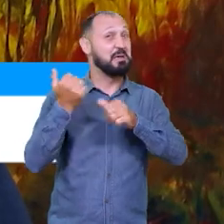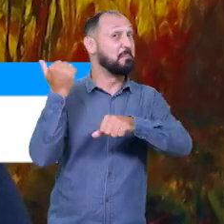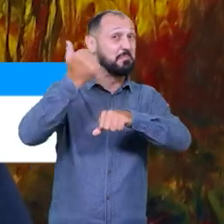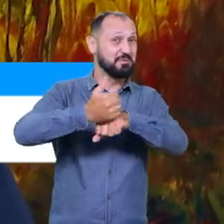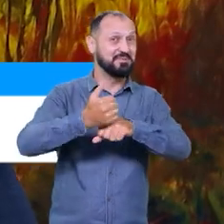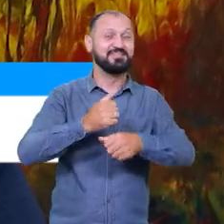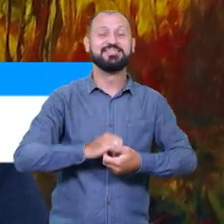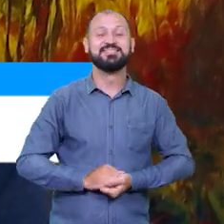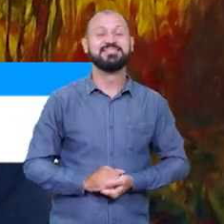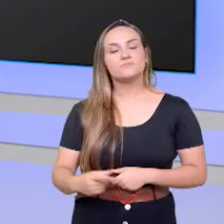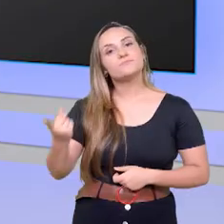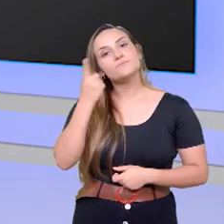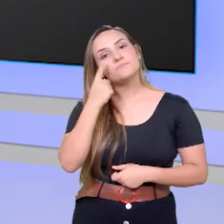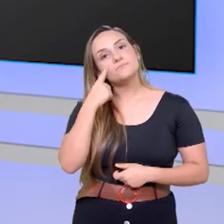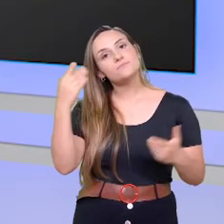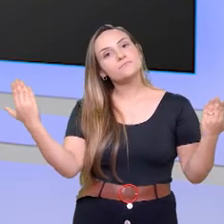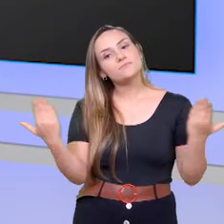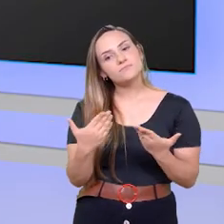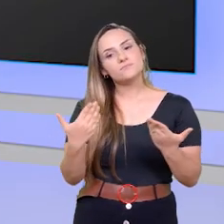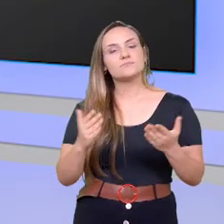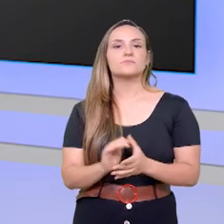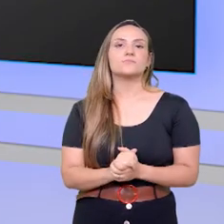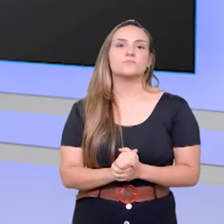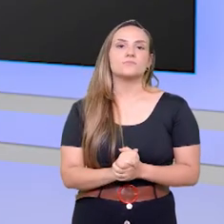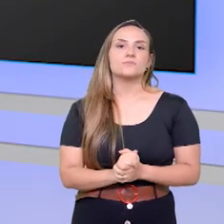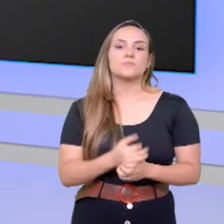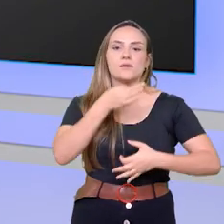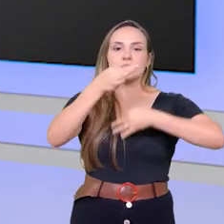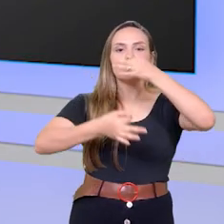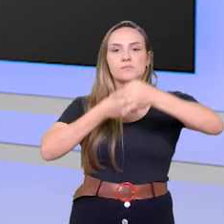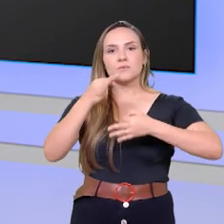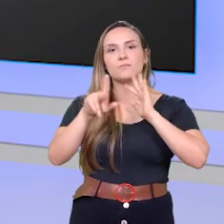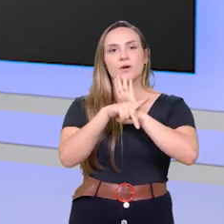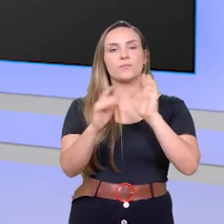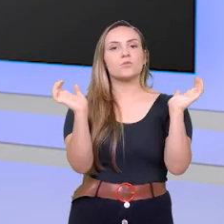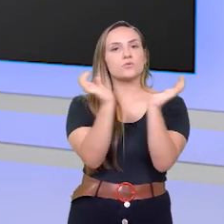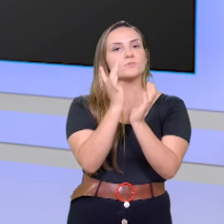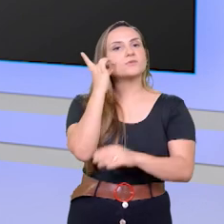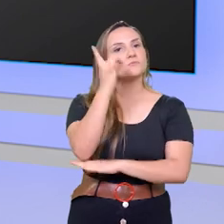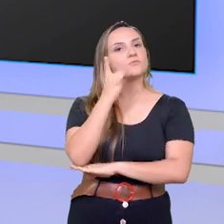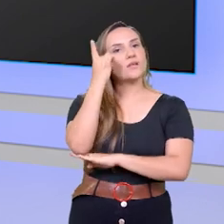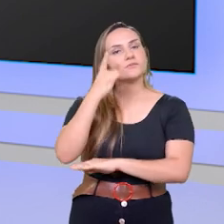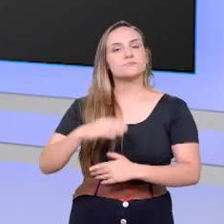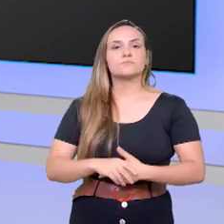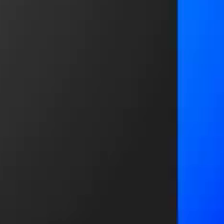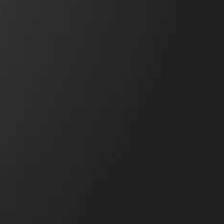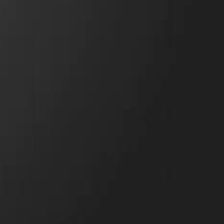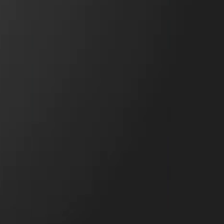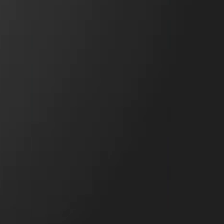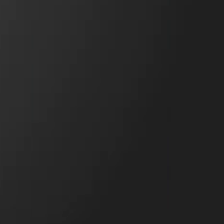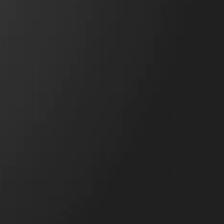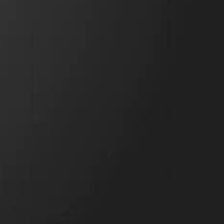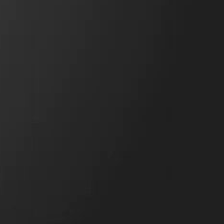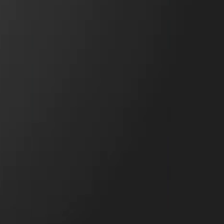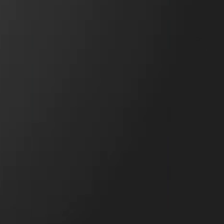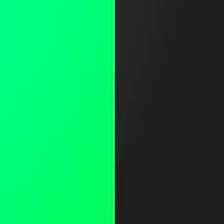está na frente confira agora o quadro Fatos e opiniões dos deputados estaduais